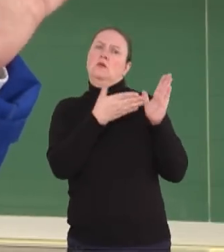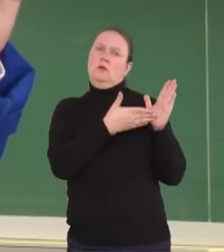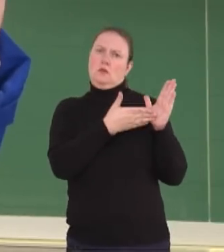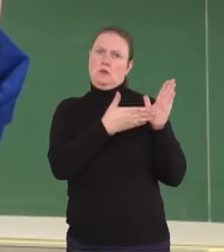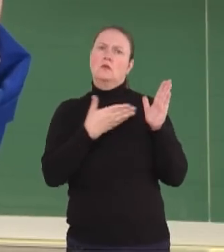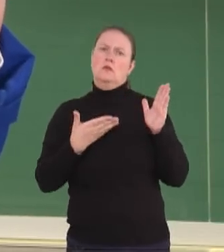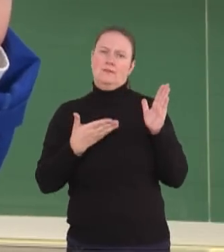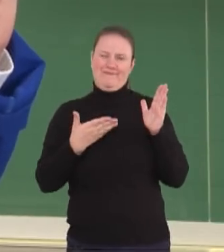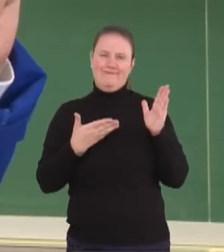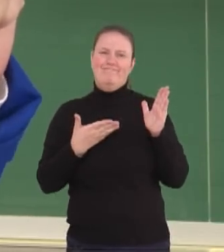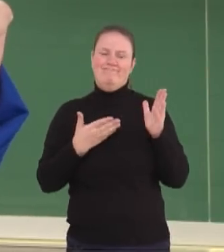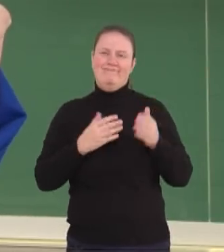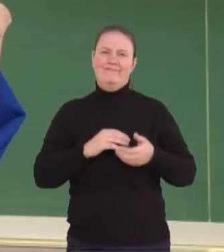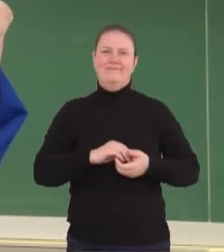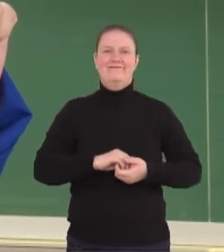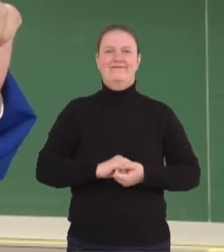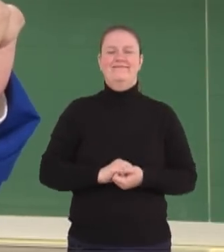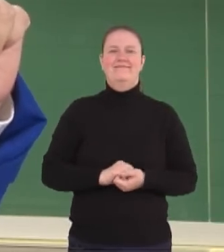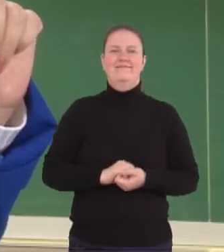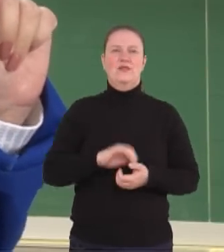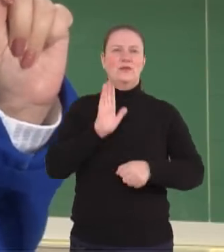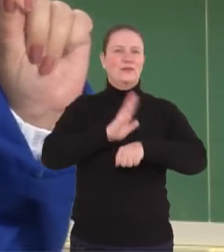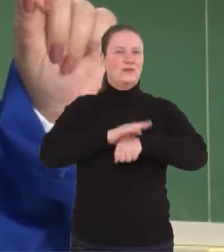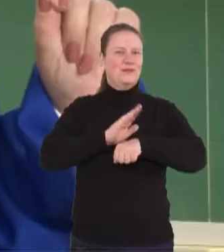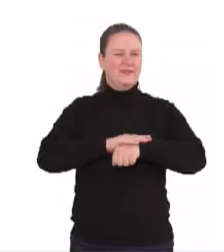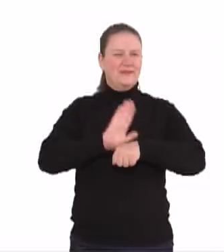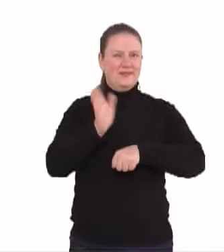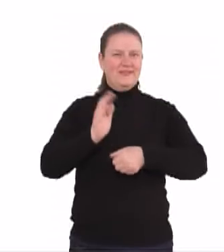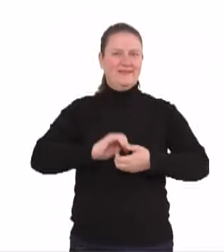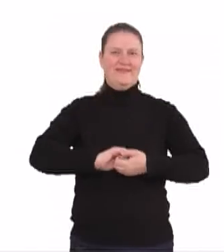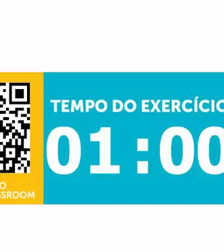justificar o porquê da resposta. Ok? Um tempo para pensar.